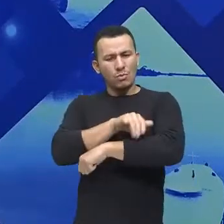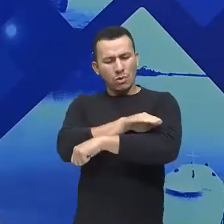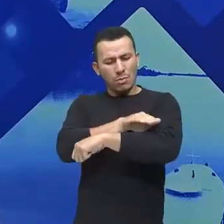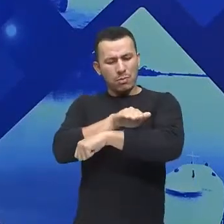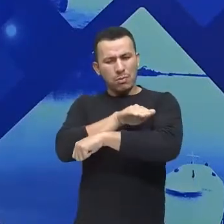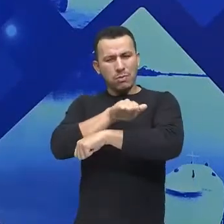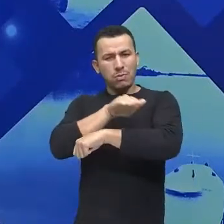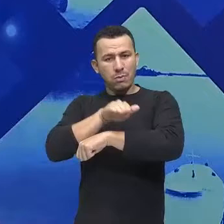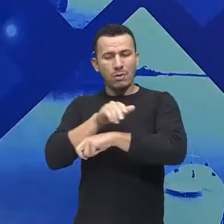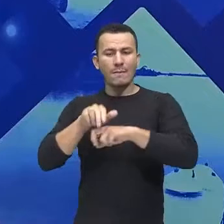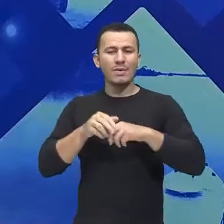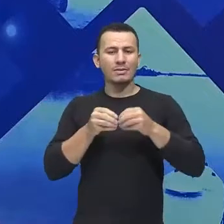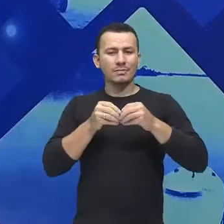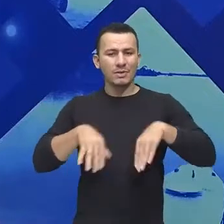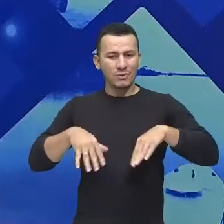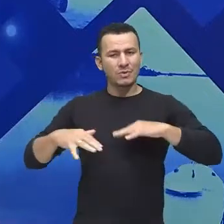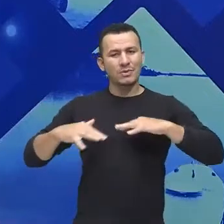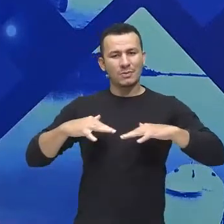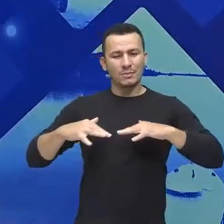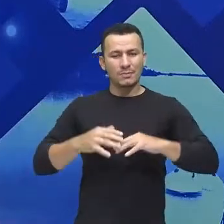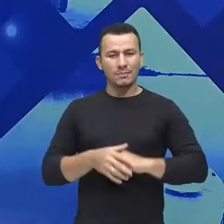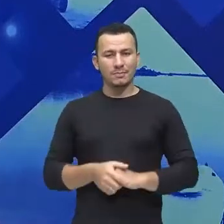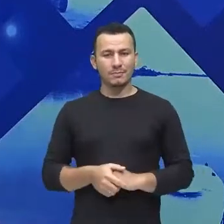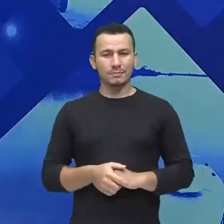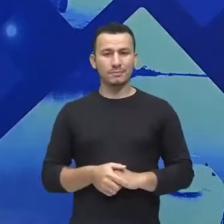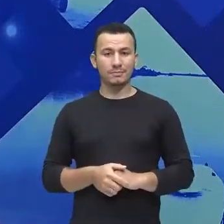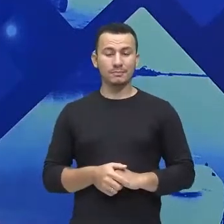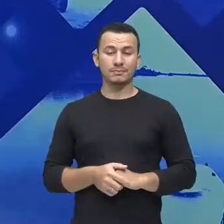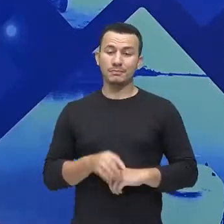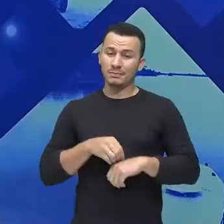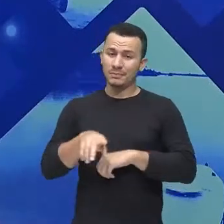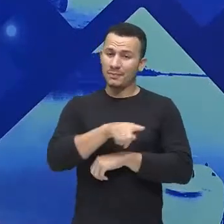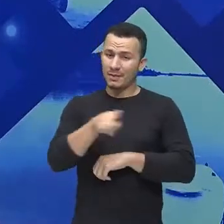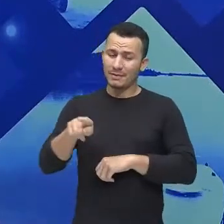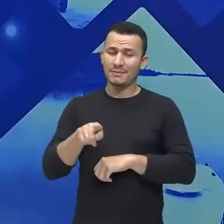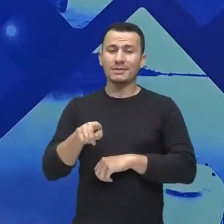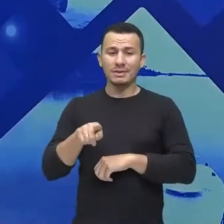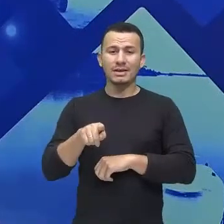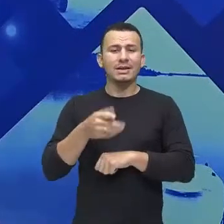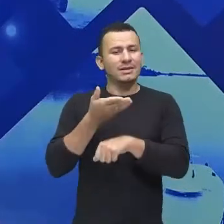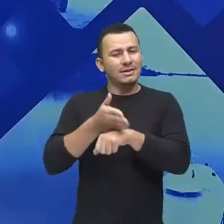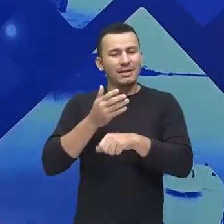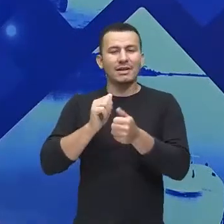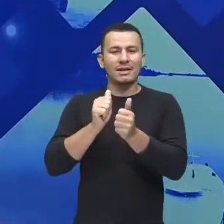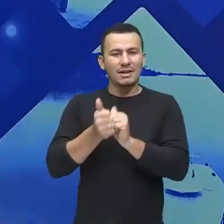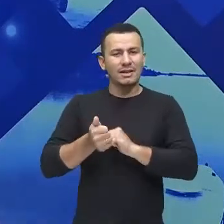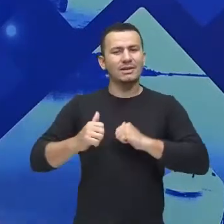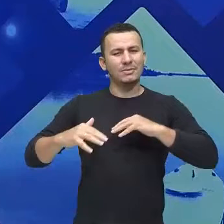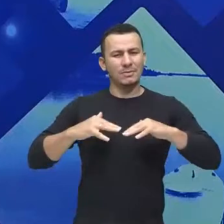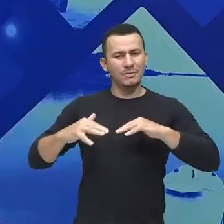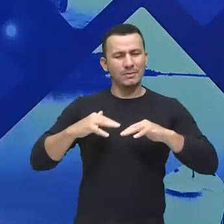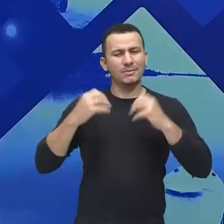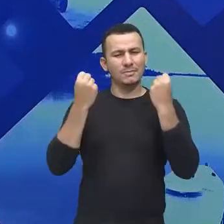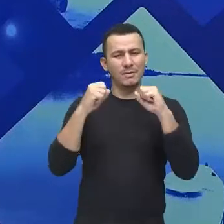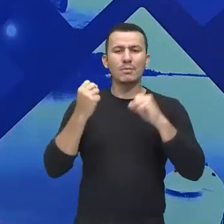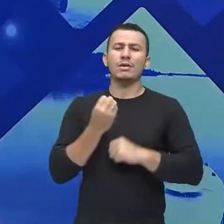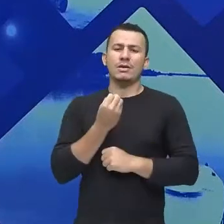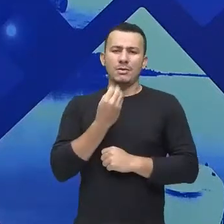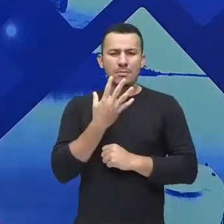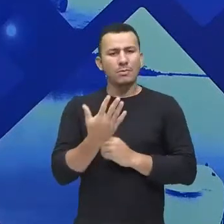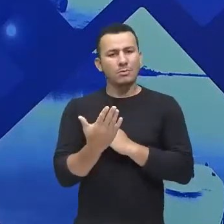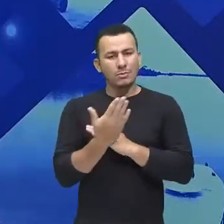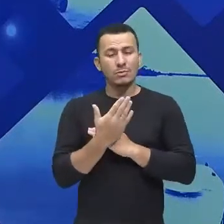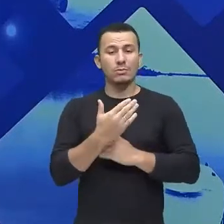e prejudicando o seu funcionamento. Então fica a dica aí. Exercício físico é bom, muito bom, e não vai